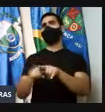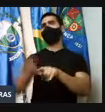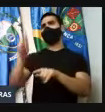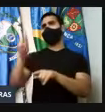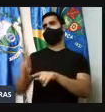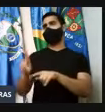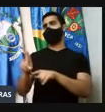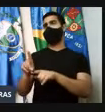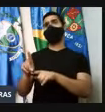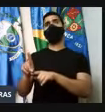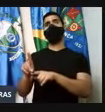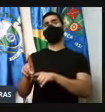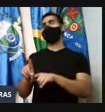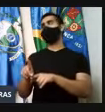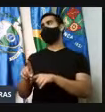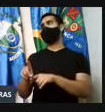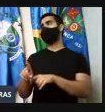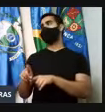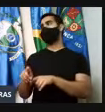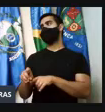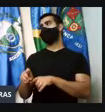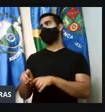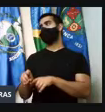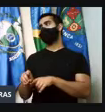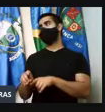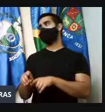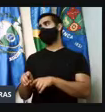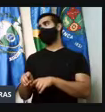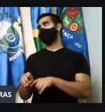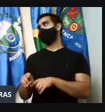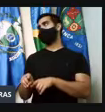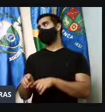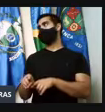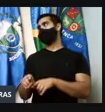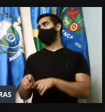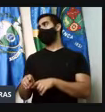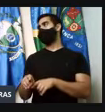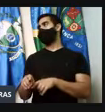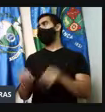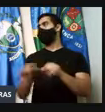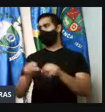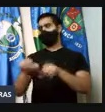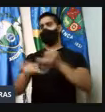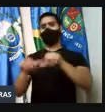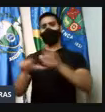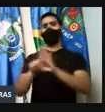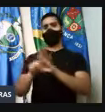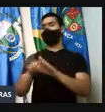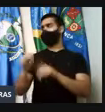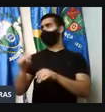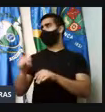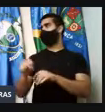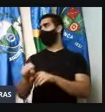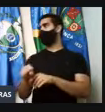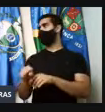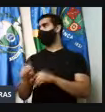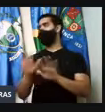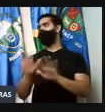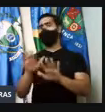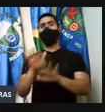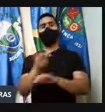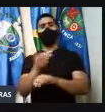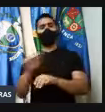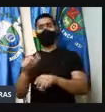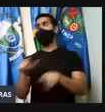de autarquias, e todos que... Prestadores de serviço. Prestadores de serviço? Prestadores de serviço, sim. E a FAA, ela se